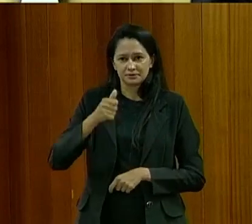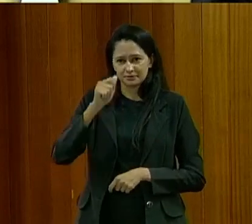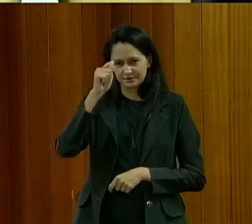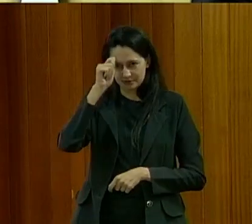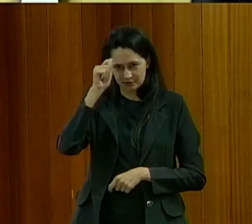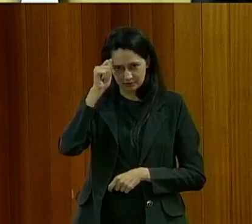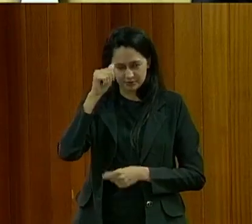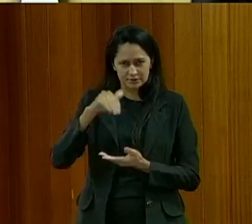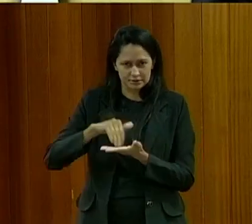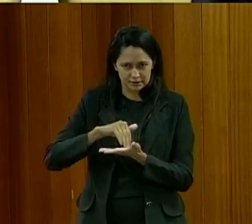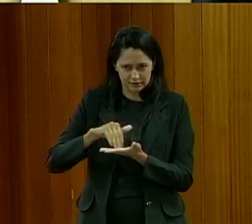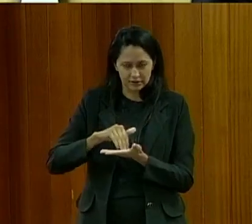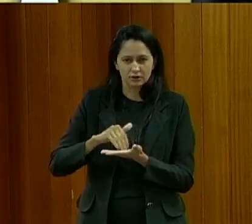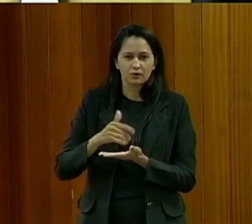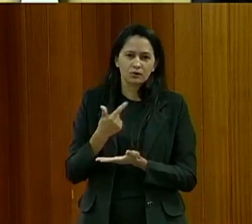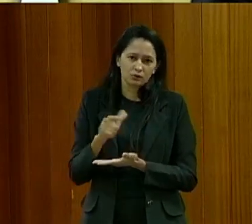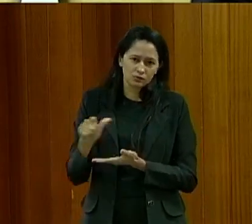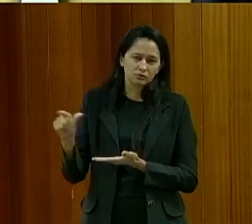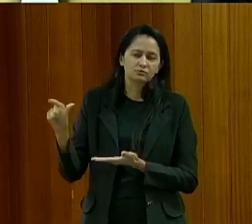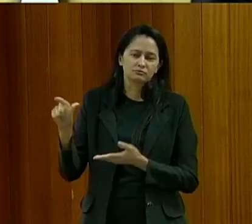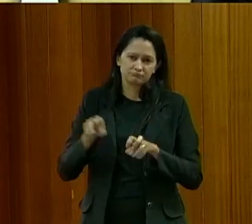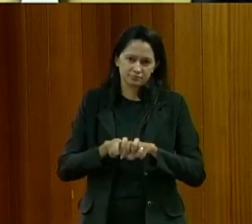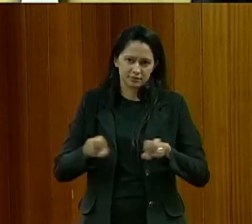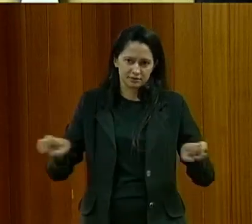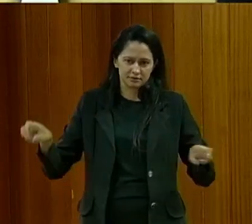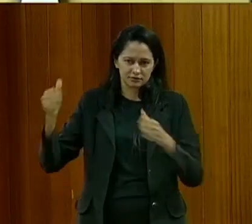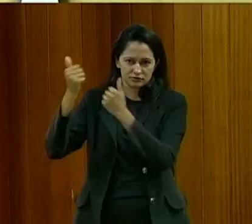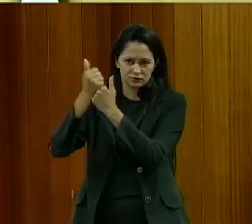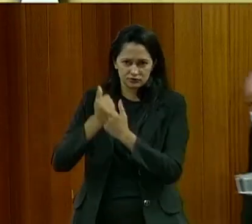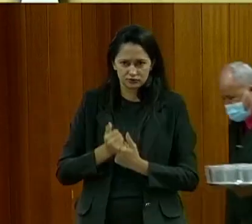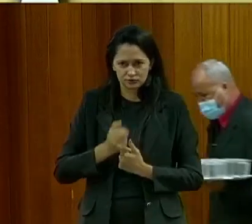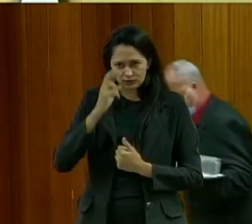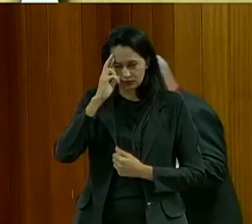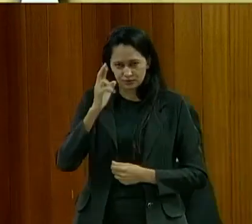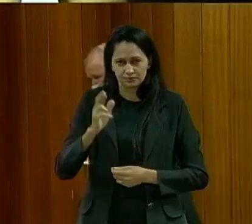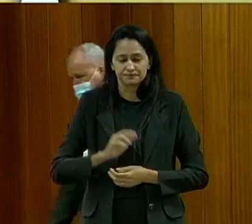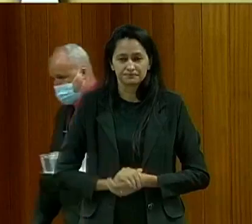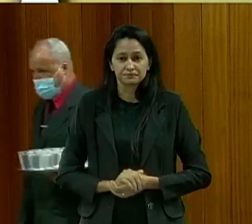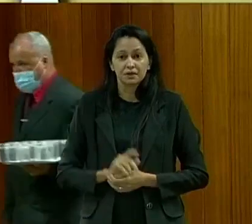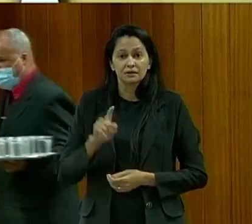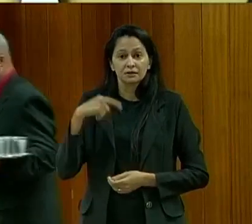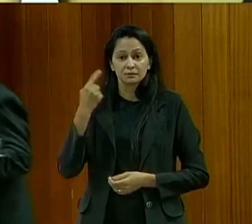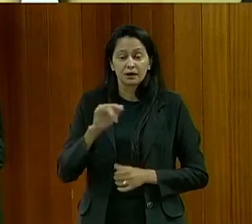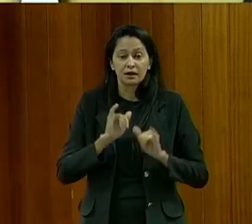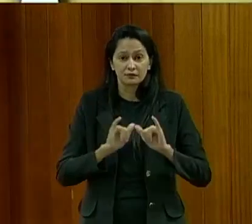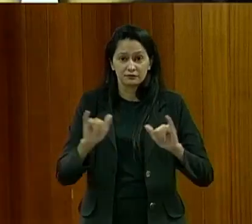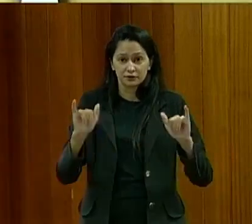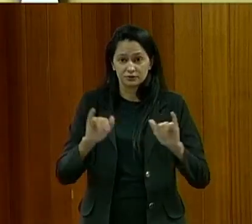Isaías Ribeiro, segundo secretário em exercício. No expediente foi lido o ofício de número